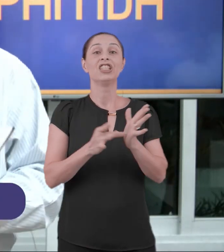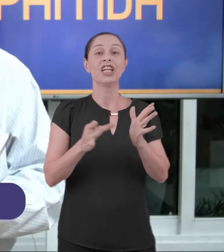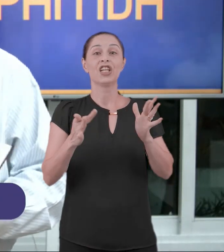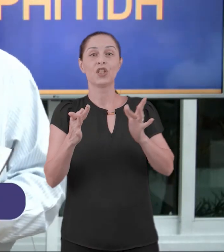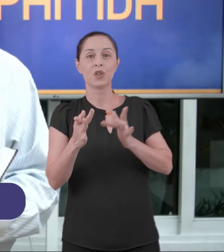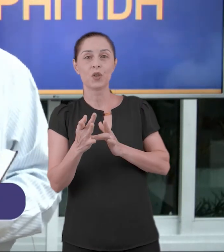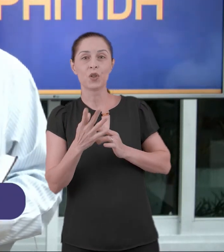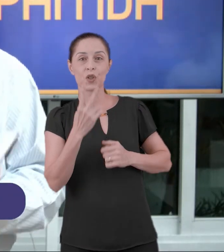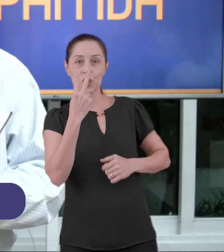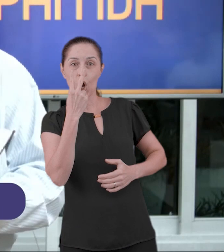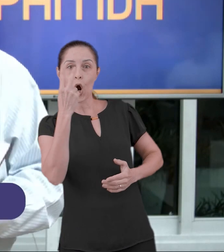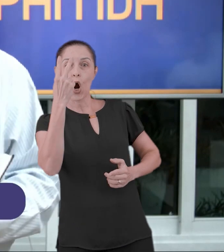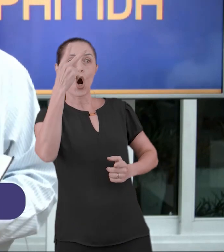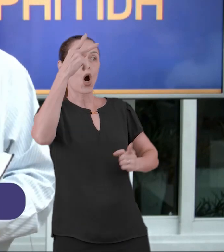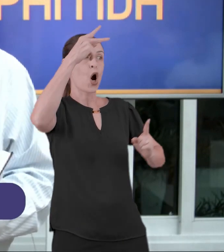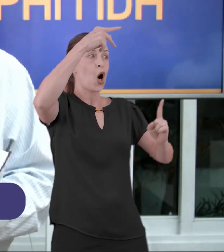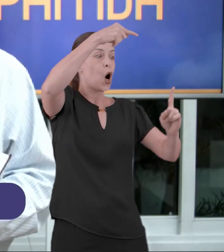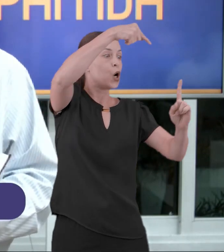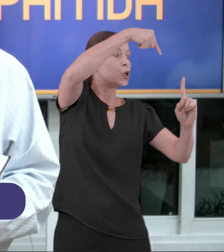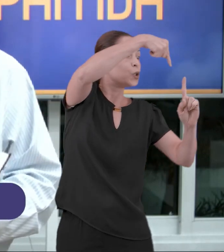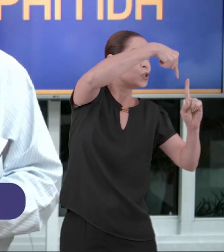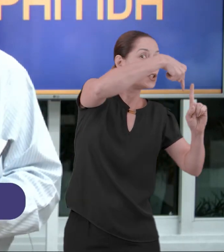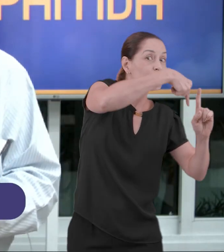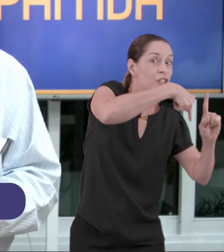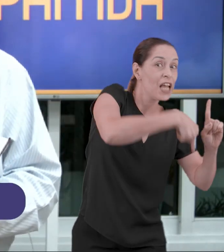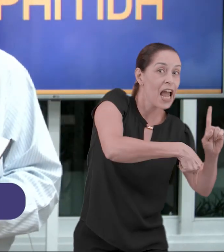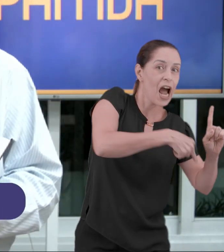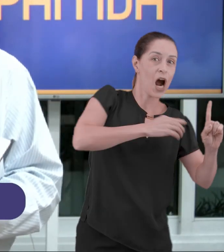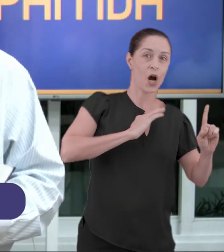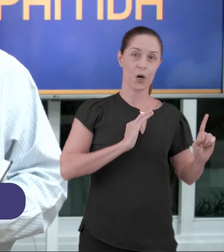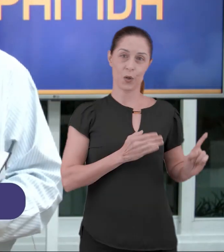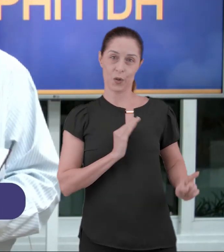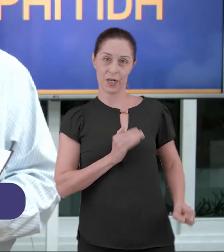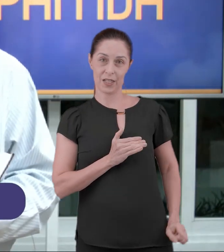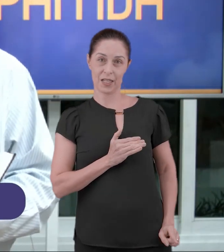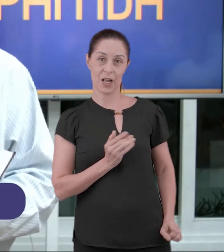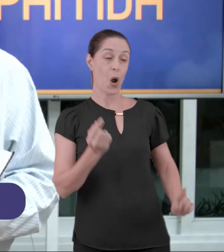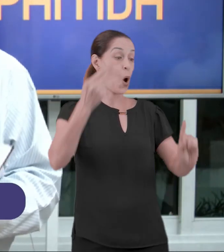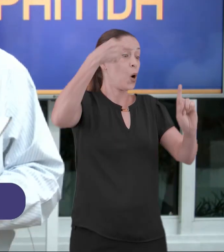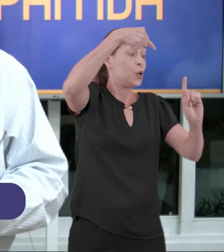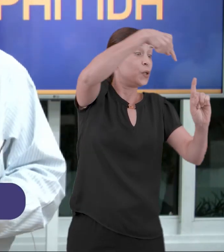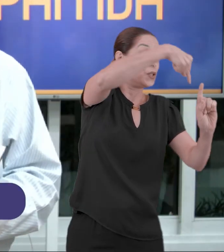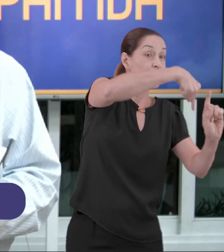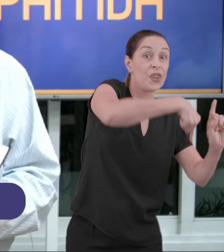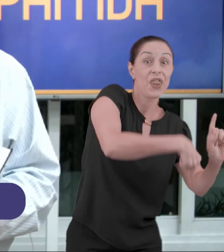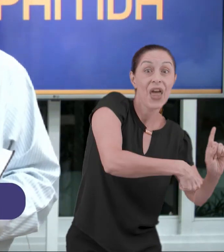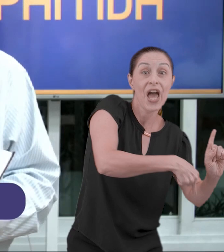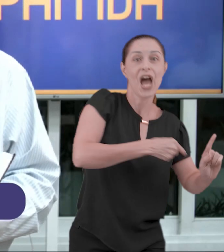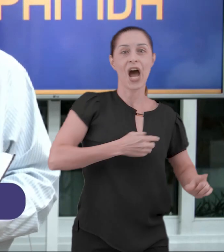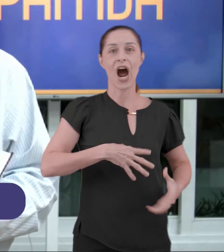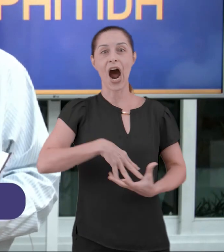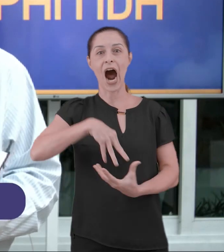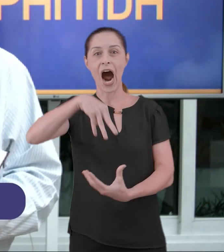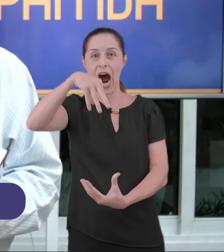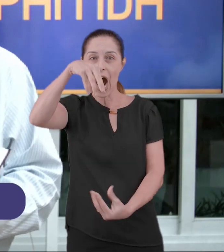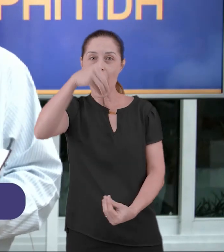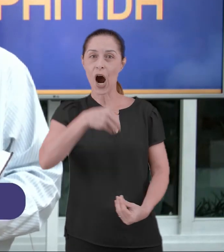ele vê o sofrimento, ele vê a angústia daquele jovem cego de nascença.